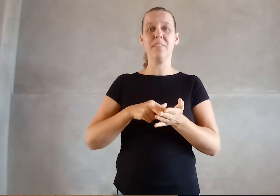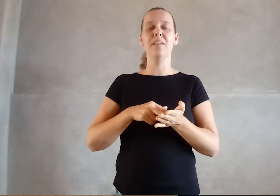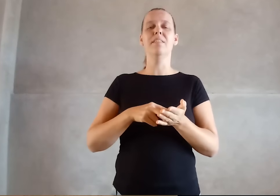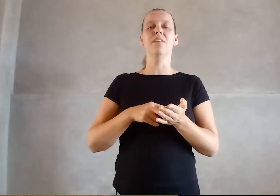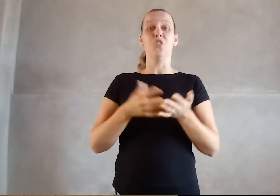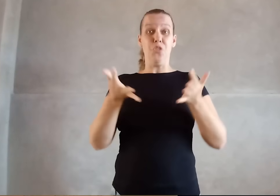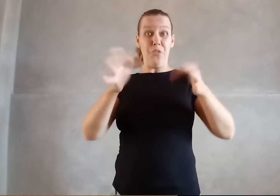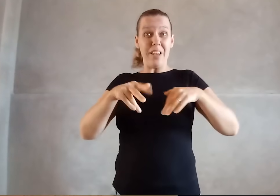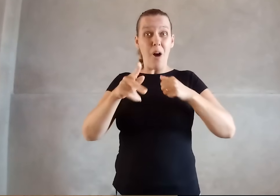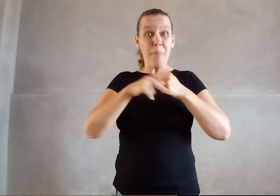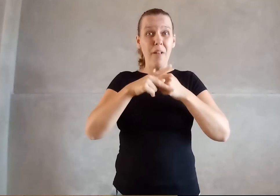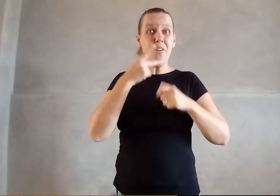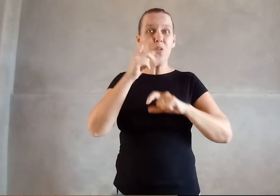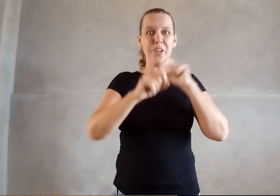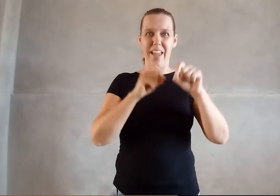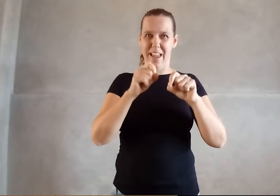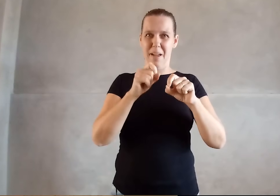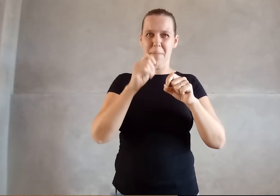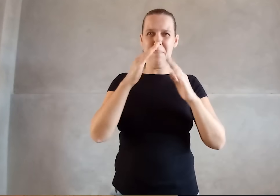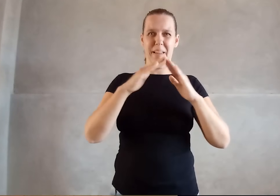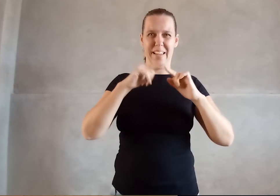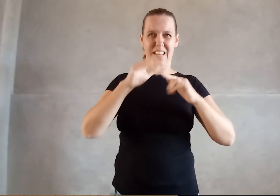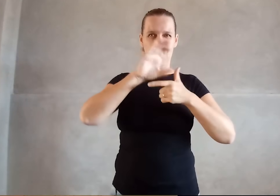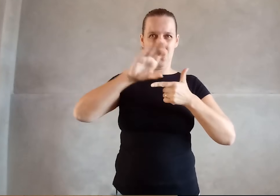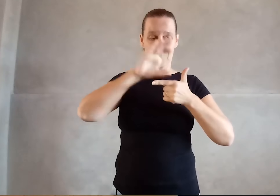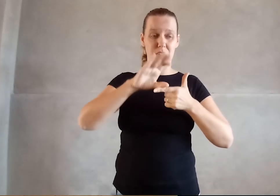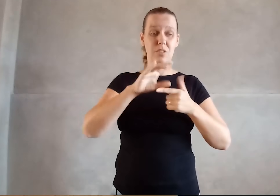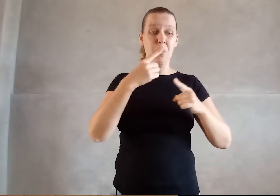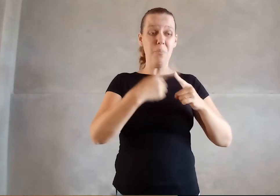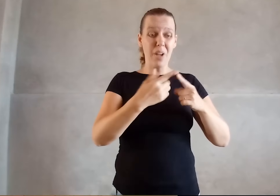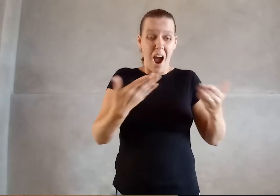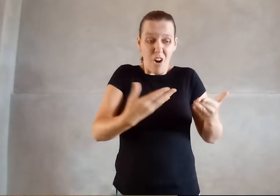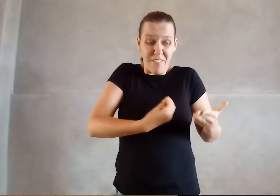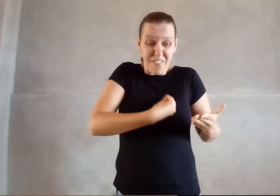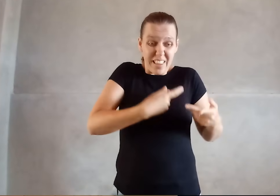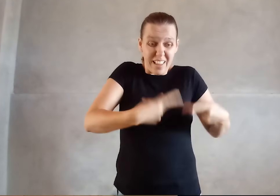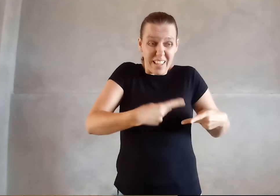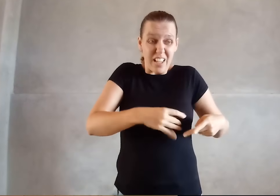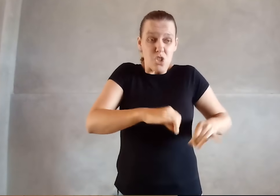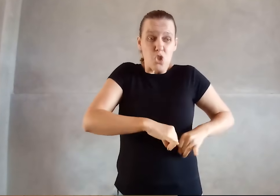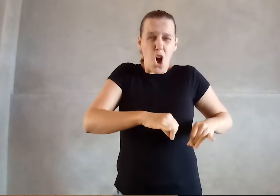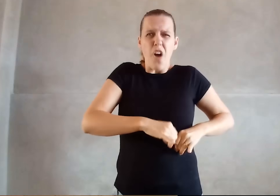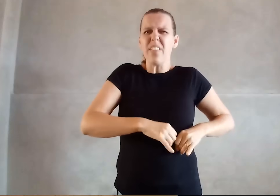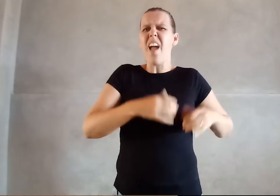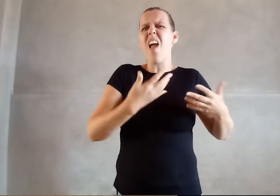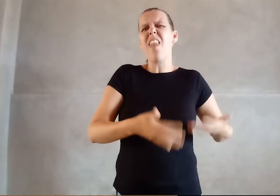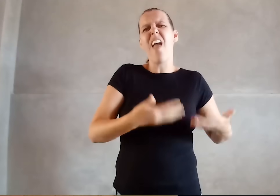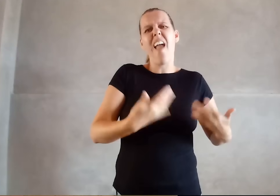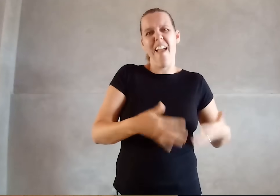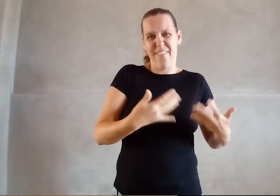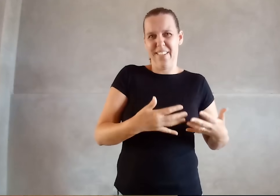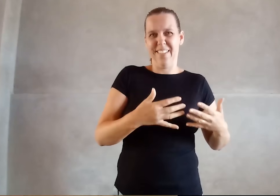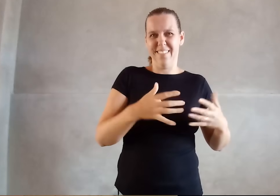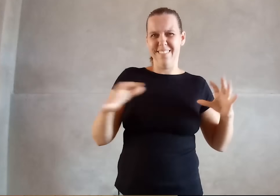os nossos sofrimentos leves e momentâneos, concordando com aquilo da semana passada, eles são momentâneos, eles são